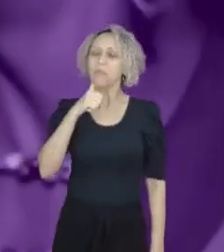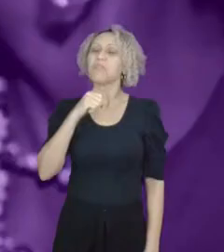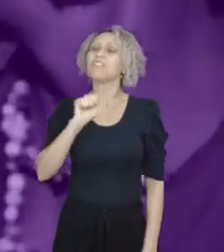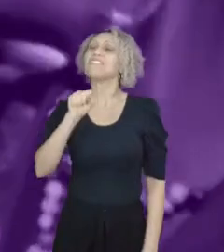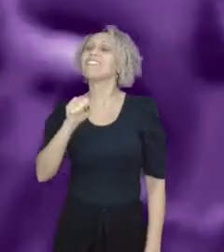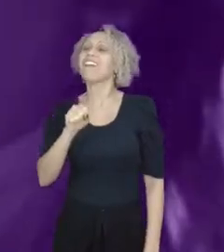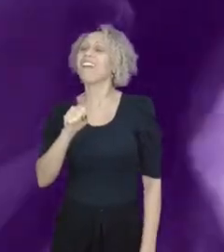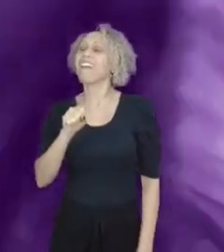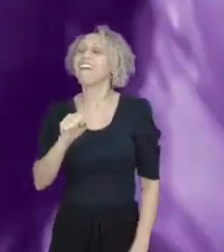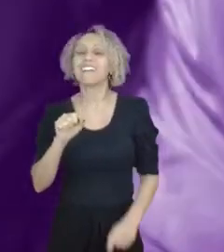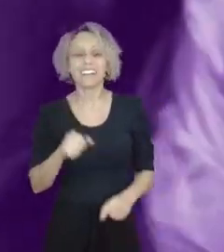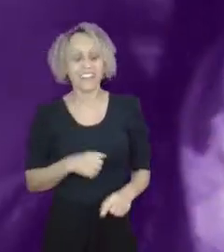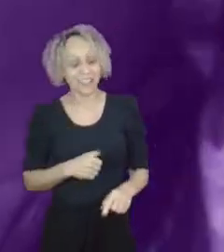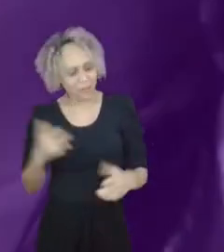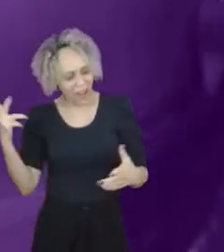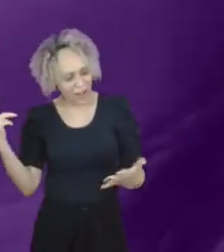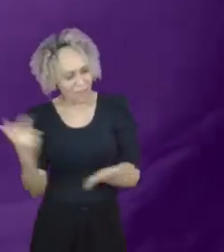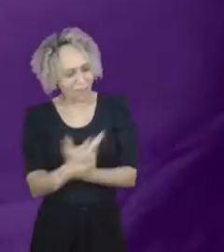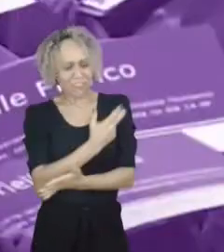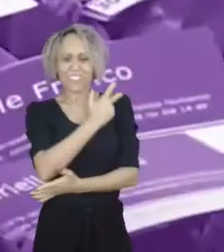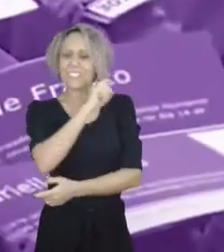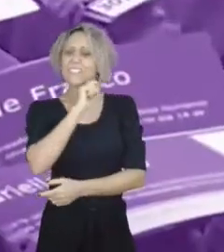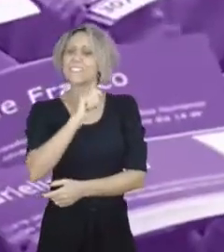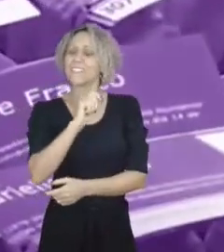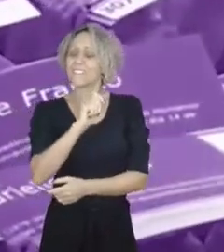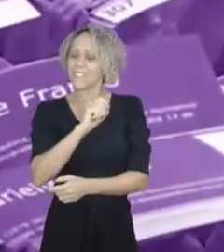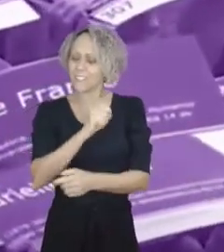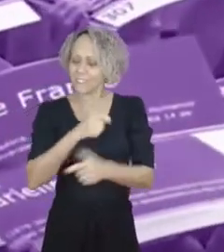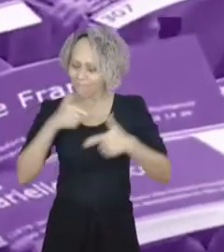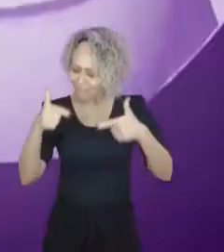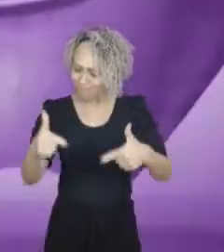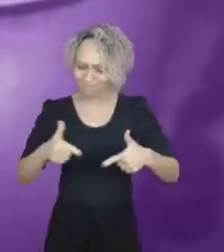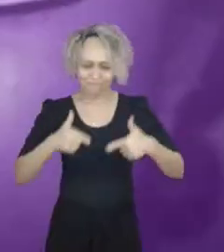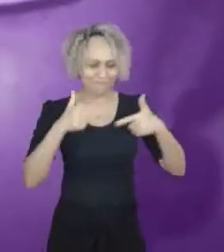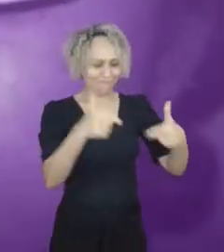pra fazer acontecer.